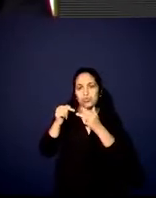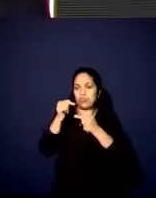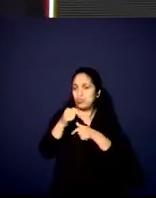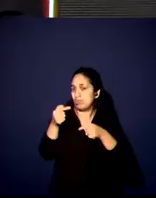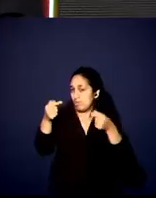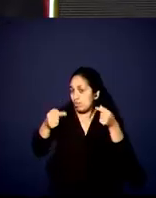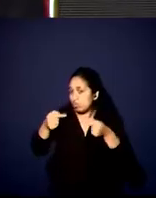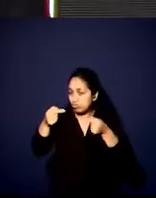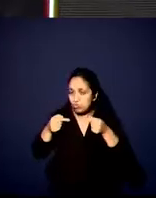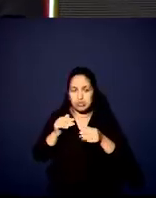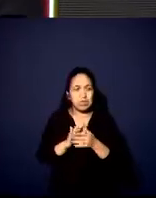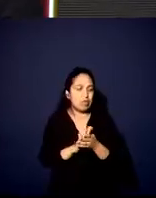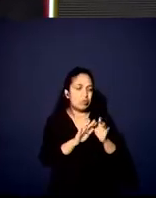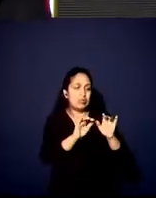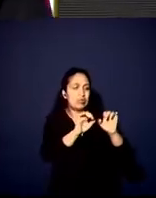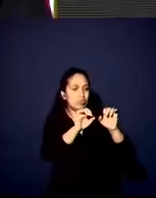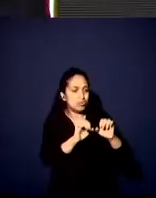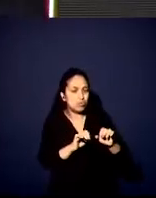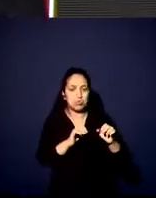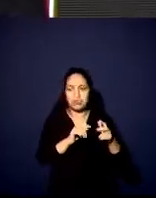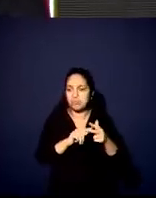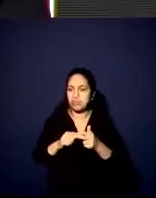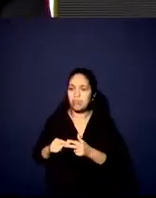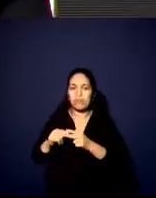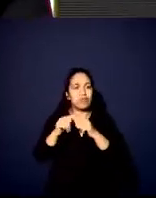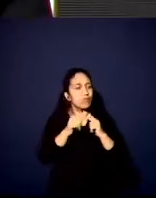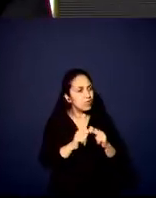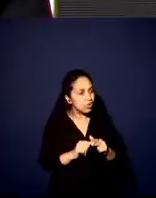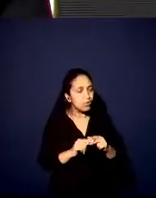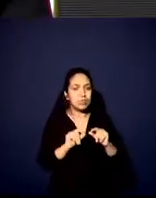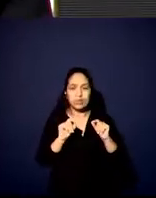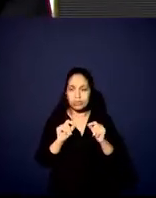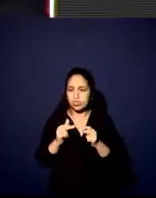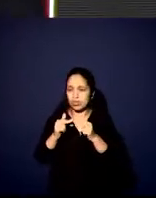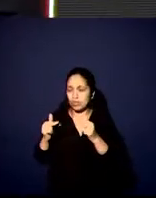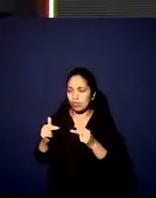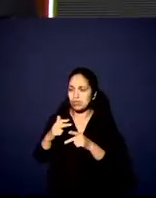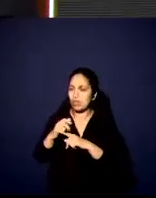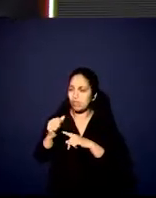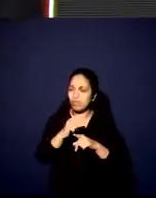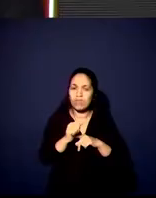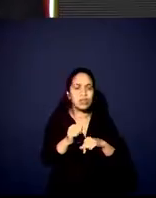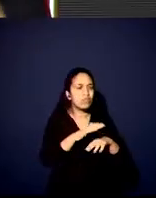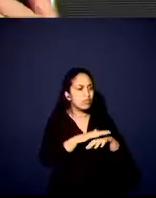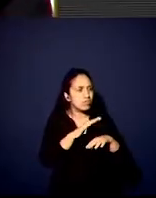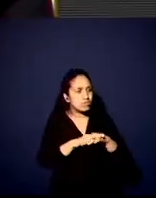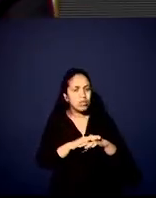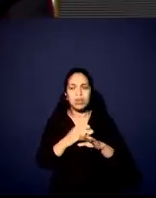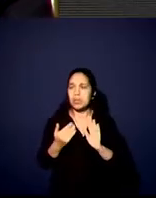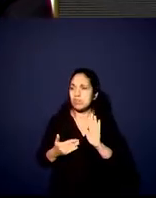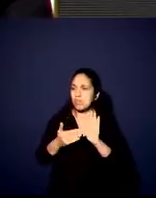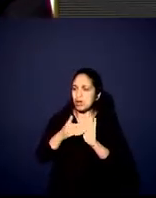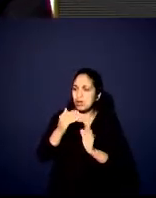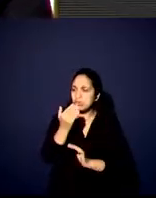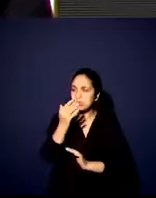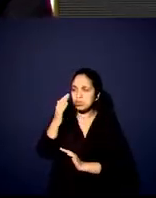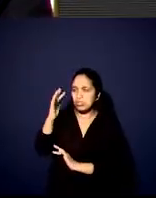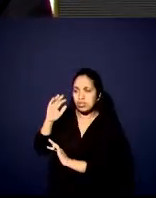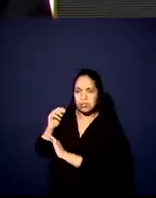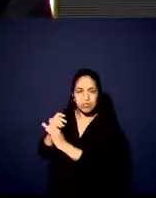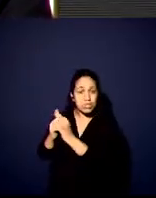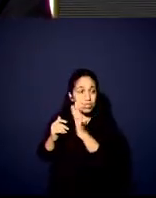questões estruturantes questão de reformas as questões precisam ser vencidas as pautas ambientais as questões